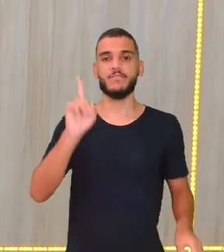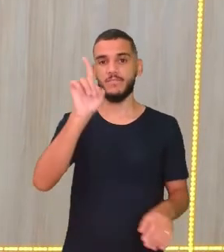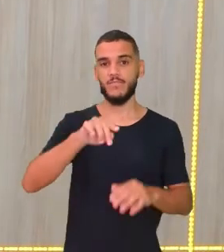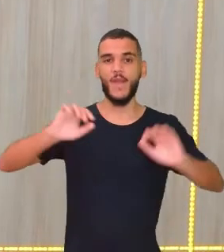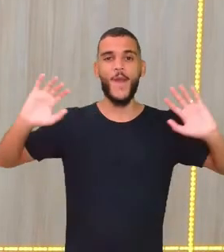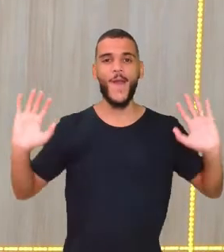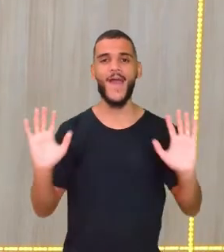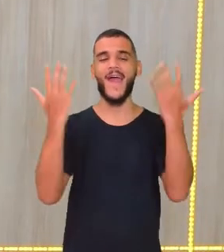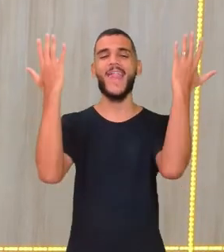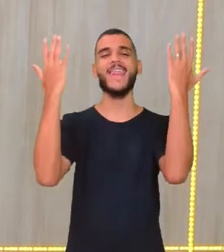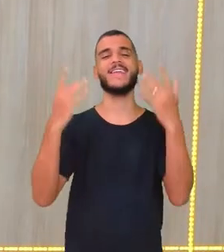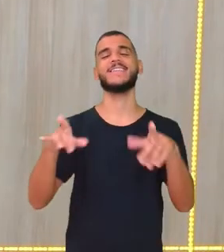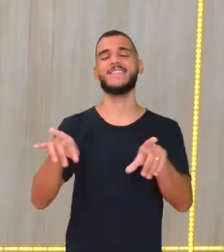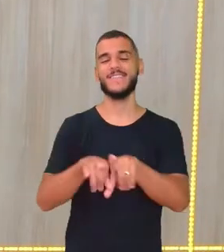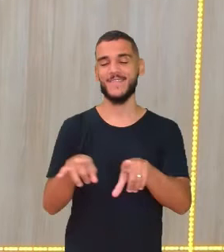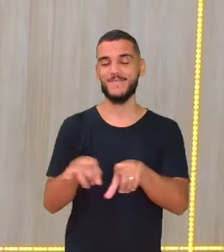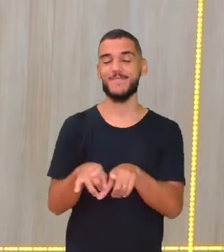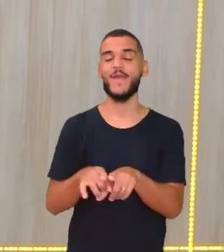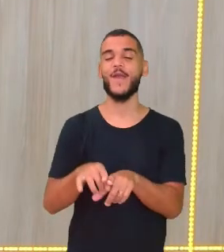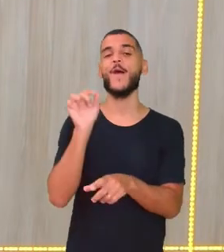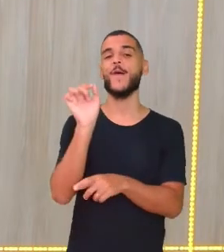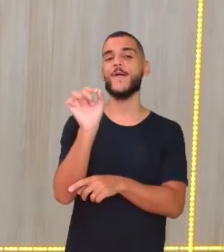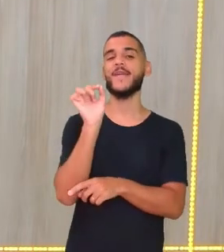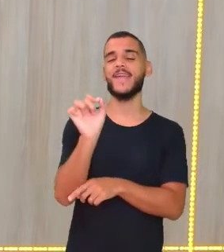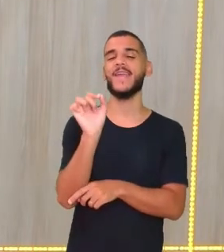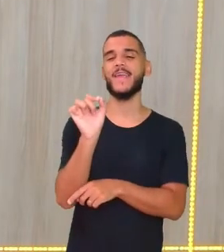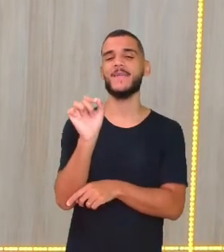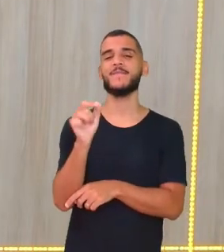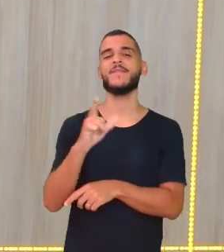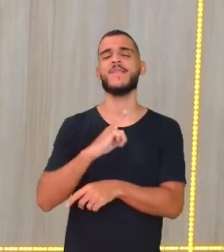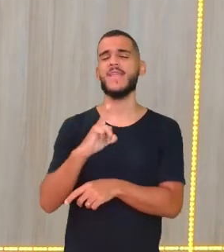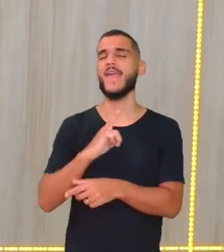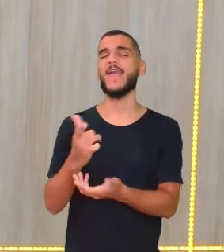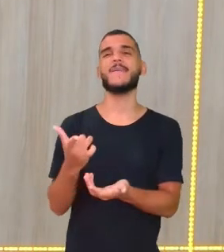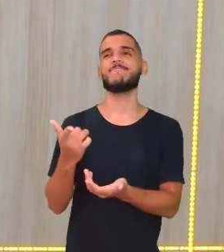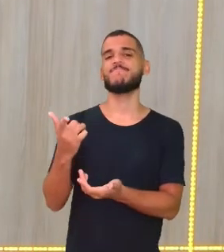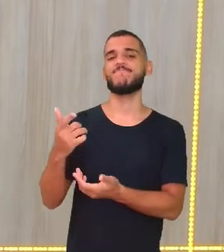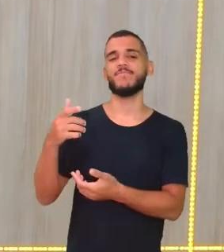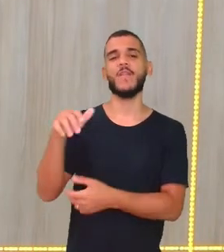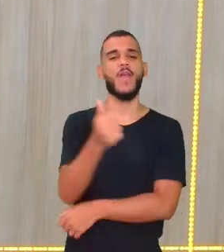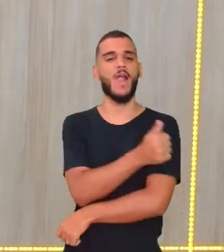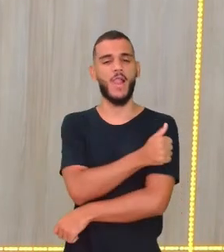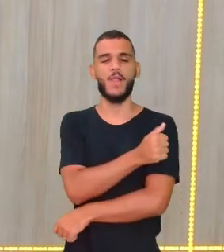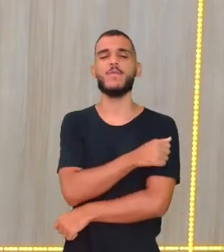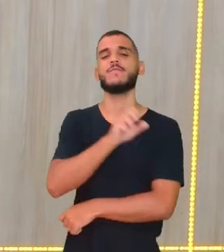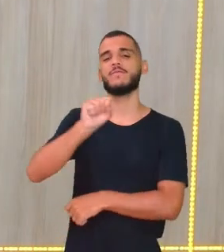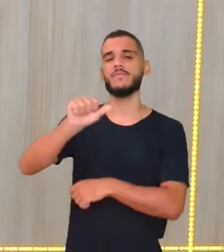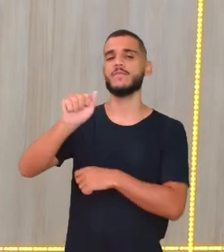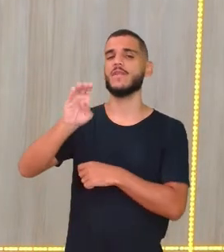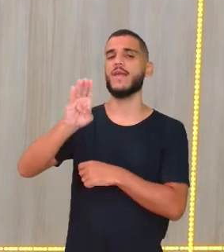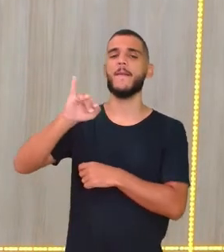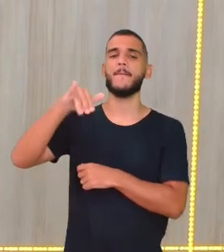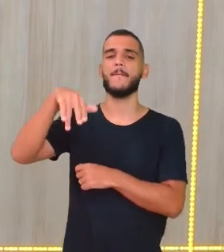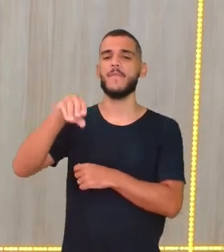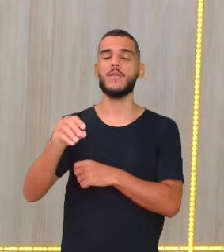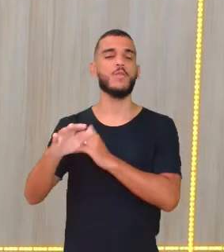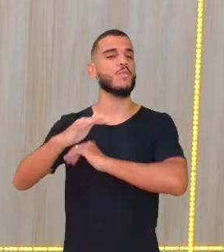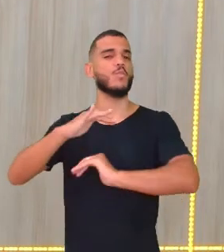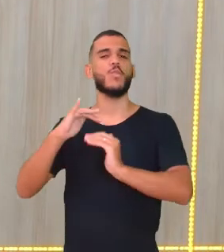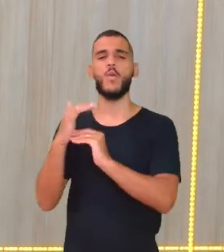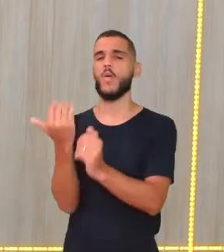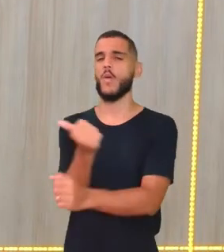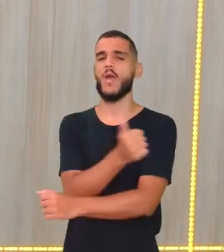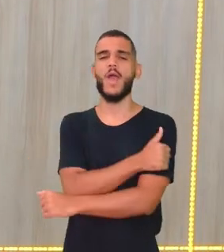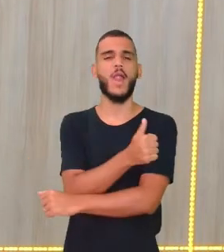para você, Sabino. E é sempre uma alegria ter Sabino e também ter todos os nossos alunos